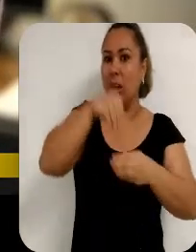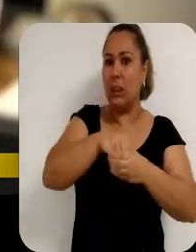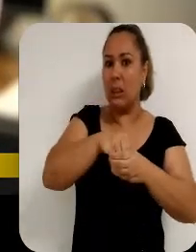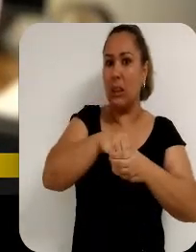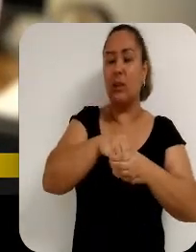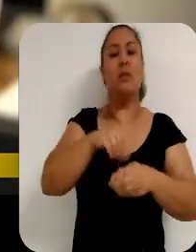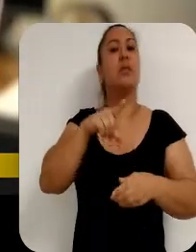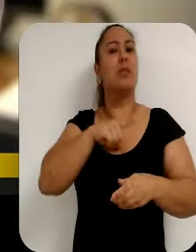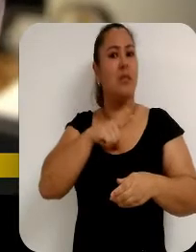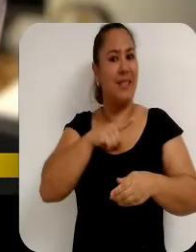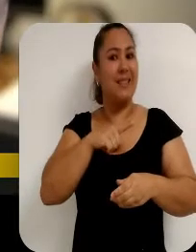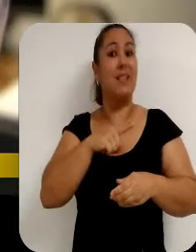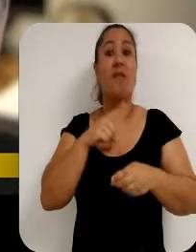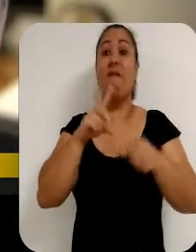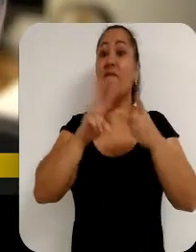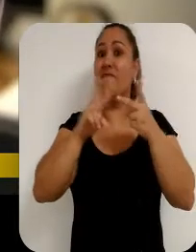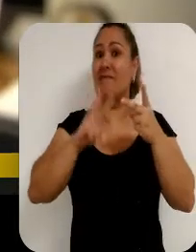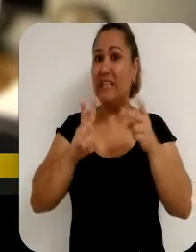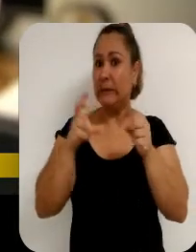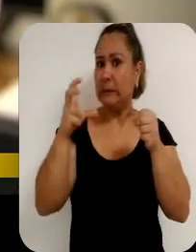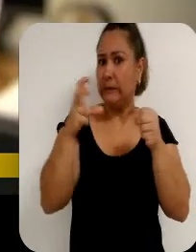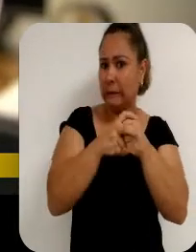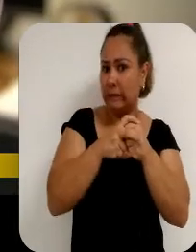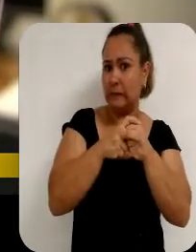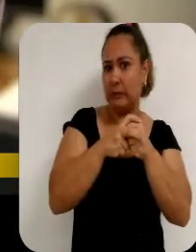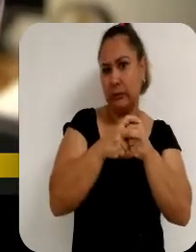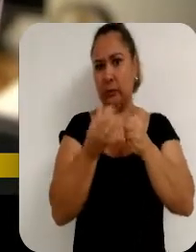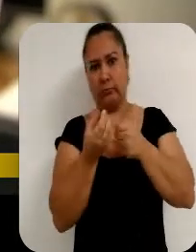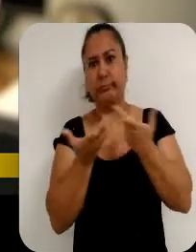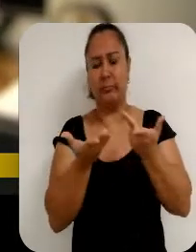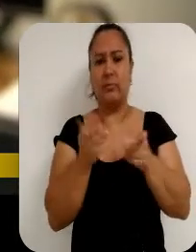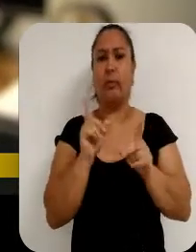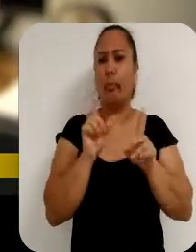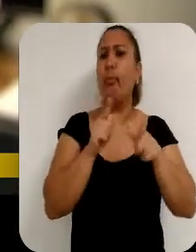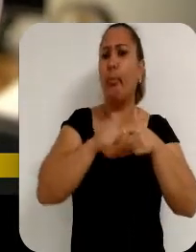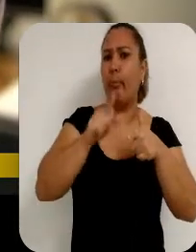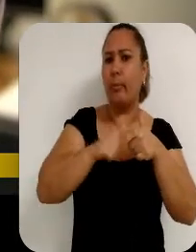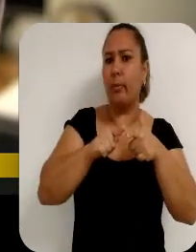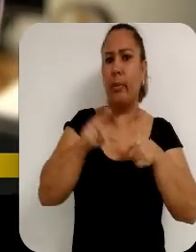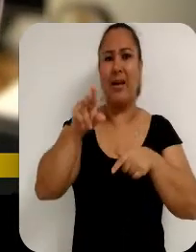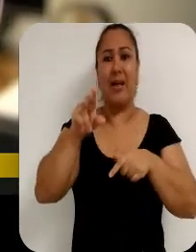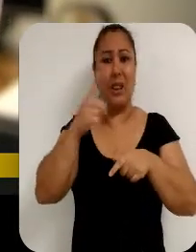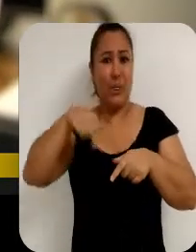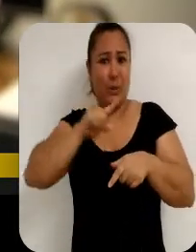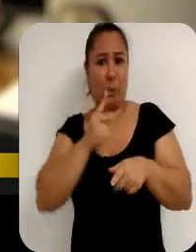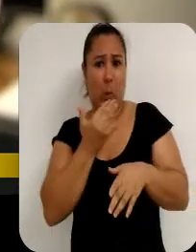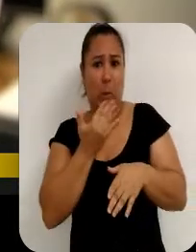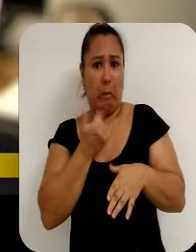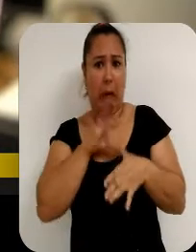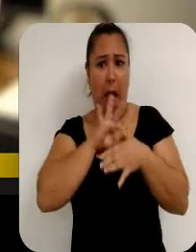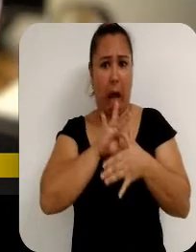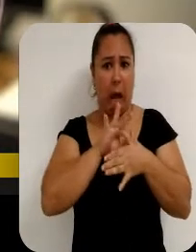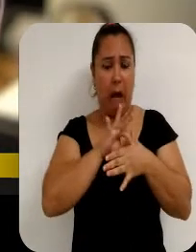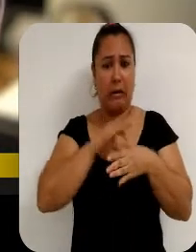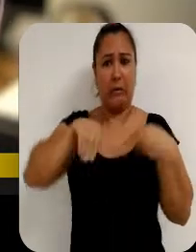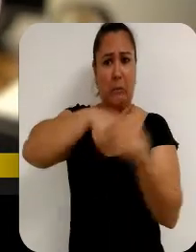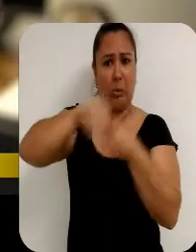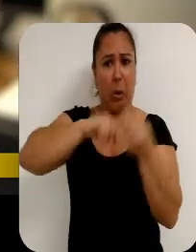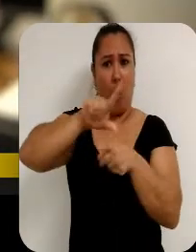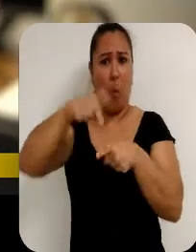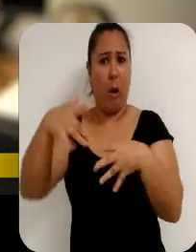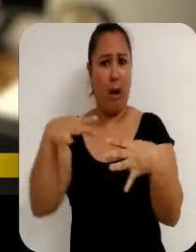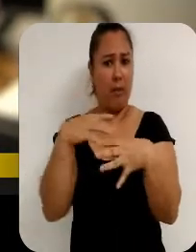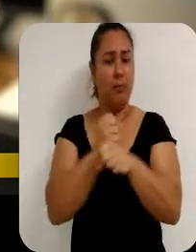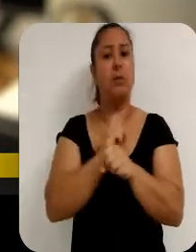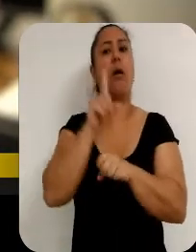problemáticos. Preparar eles, usar a carne deles, misturar eles com outros animais é uma bomba relógio que